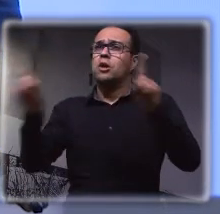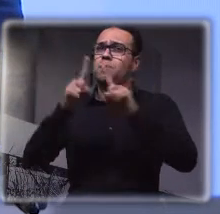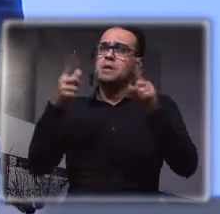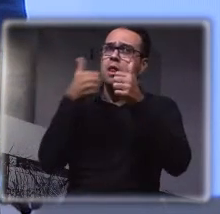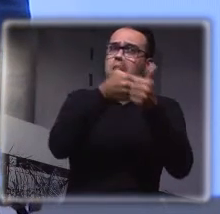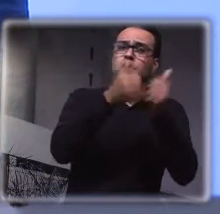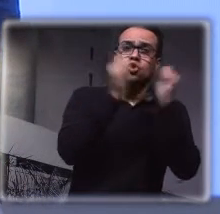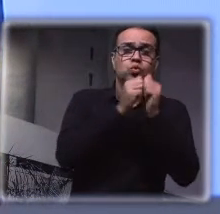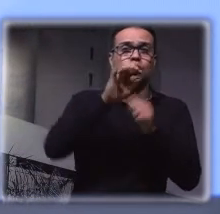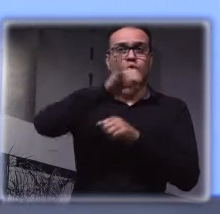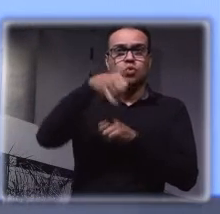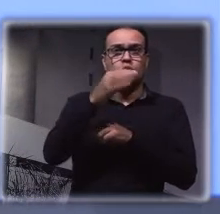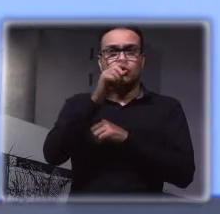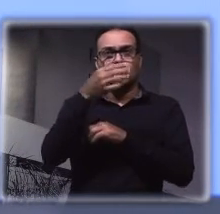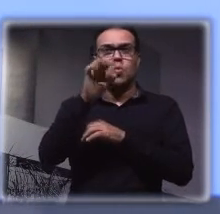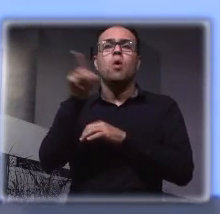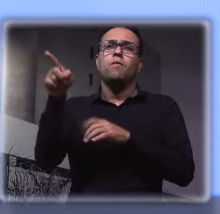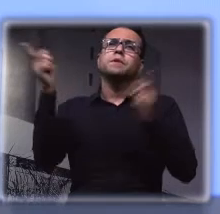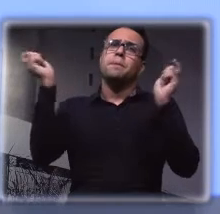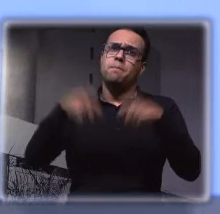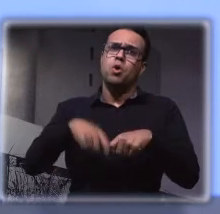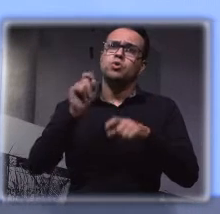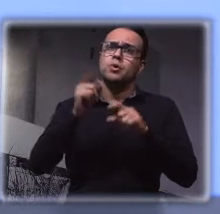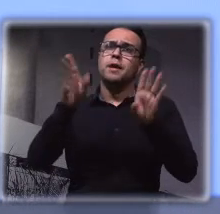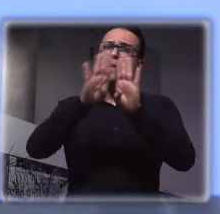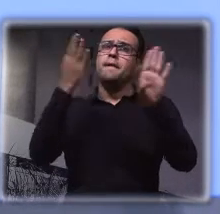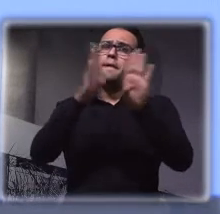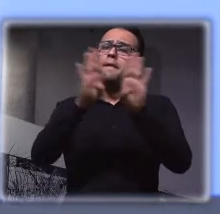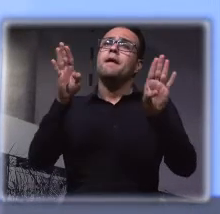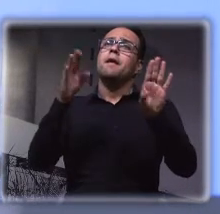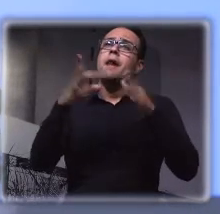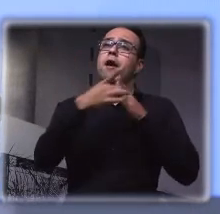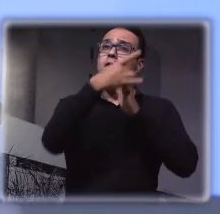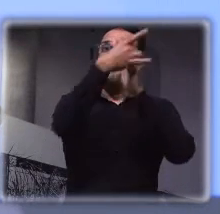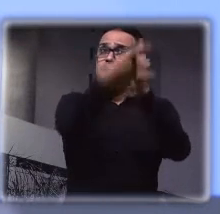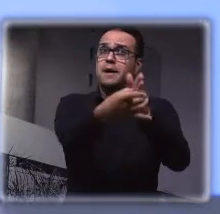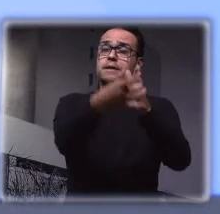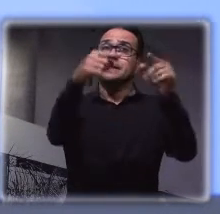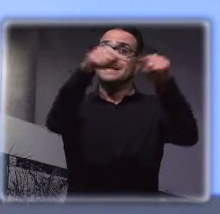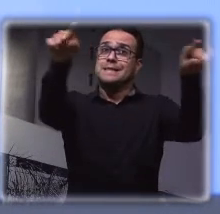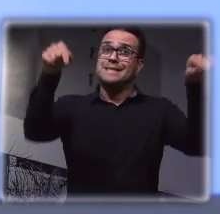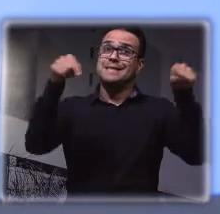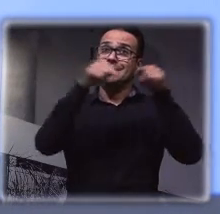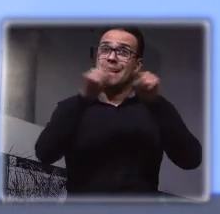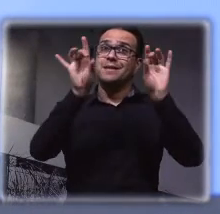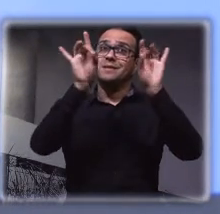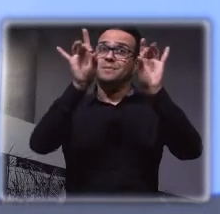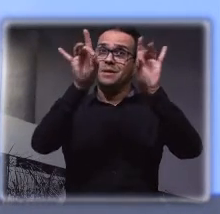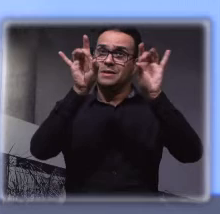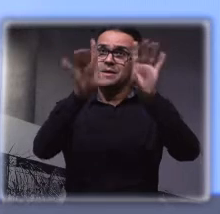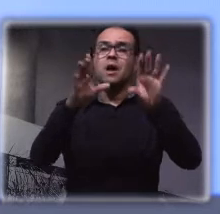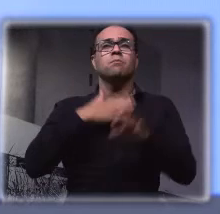do João, explica que ela pode se identificar na portaria do fórum e ser levada para uma sala especial onde